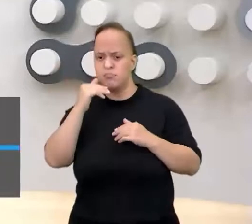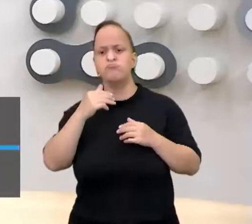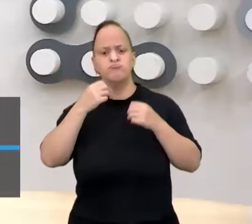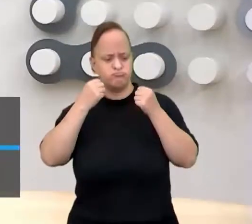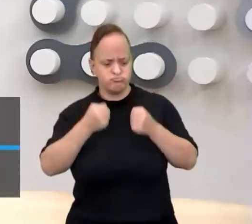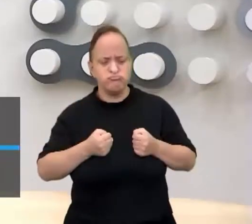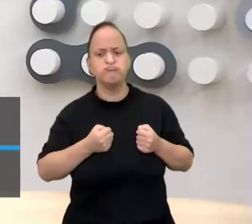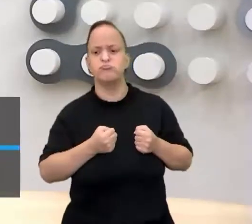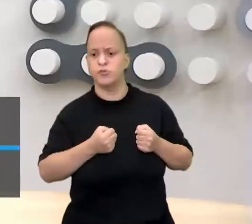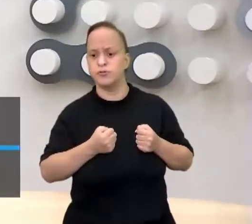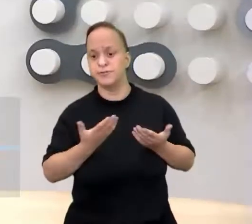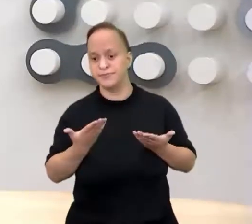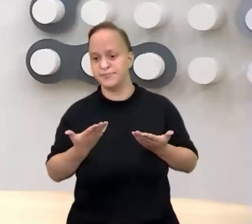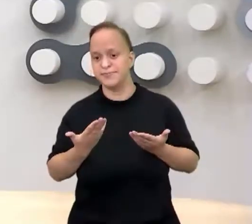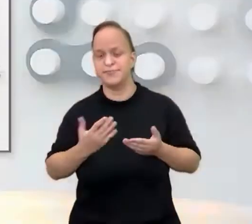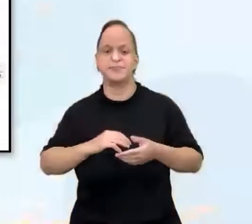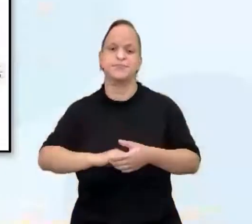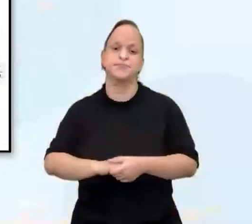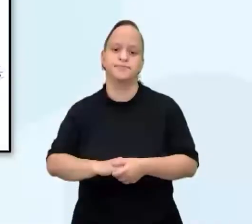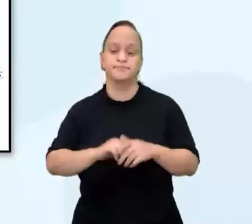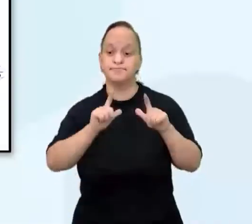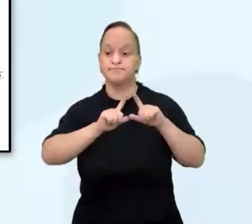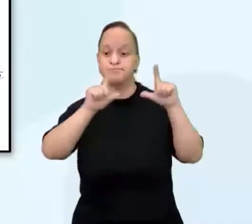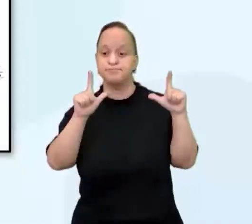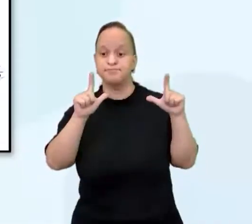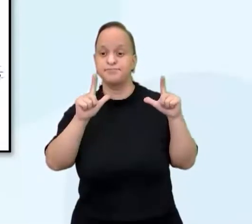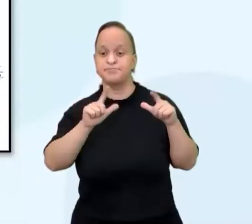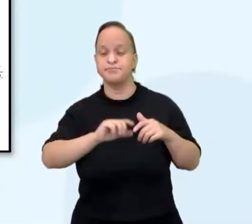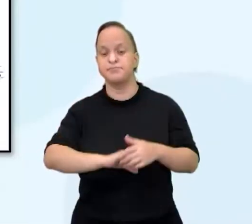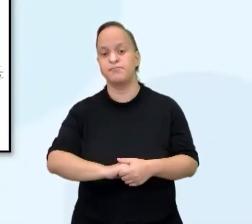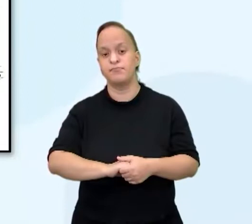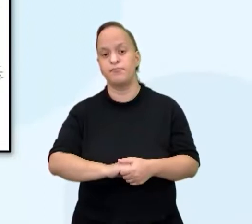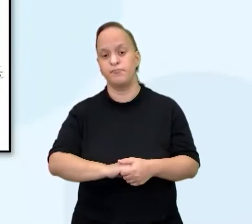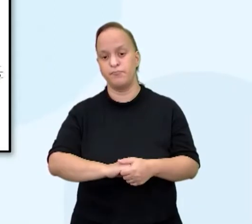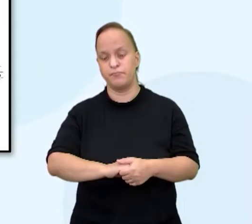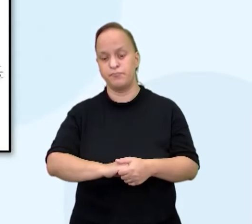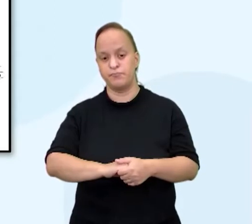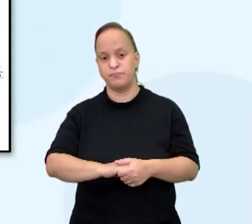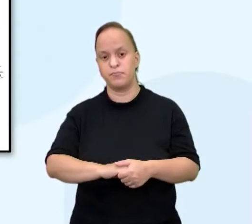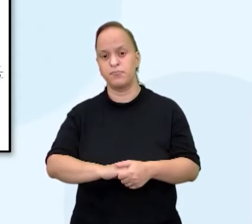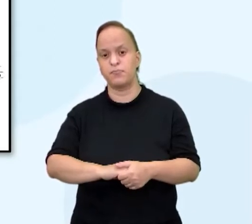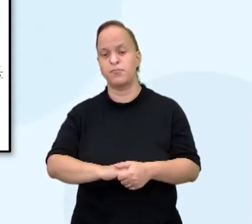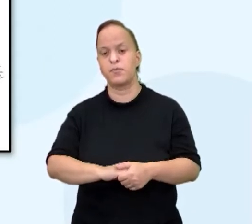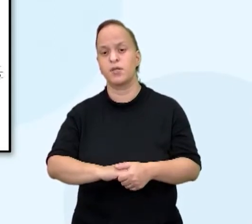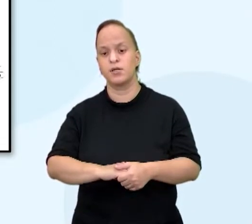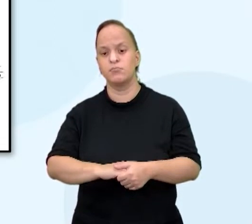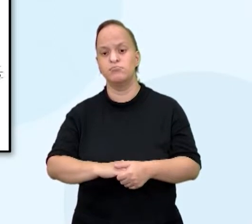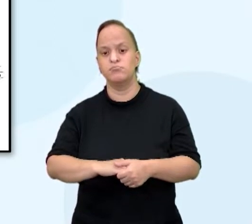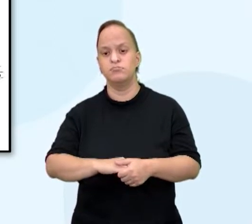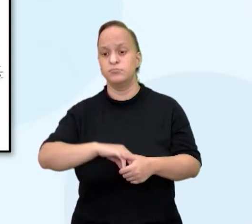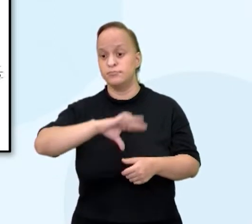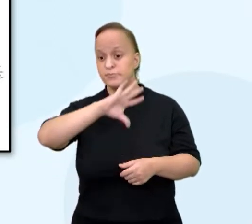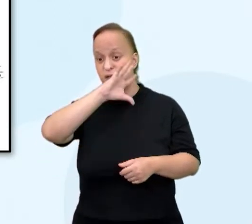exploração. Vamos lá para o nosso próximo slide. Bem, aqui nós estamos falando do neocolonialismo e a partilha